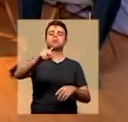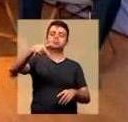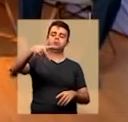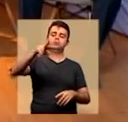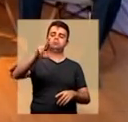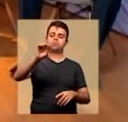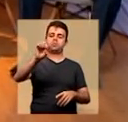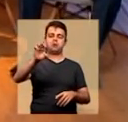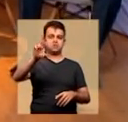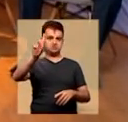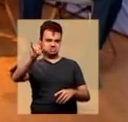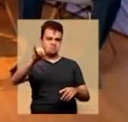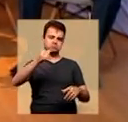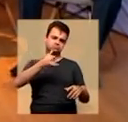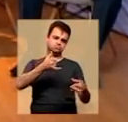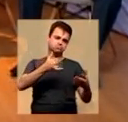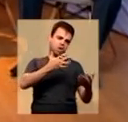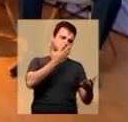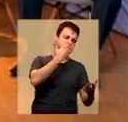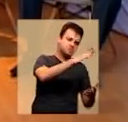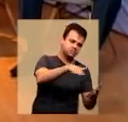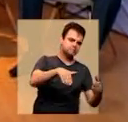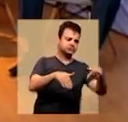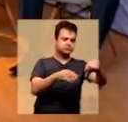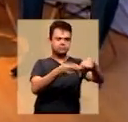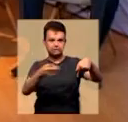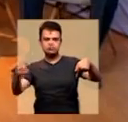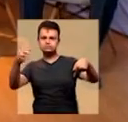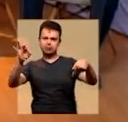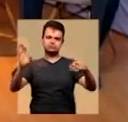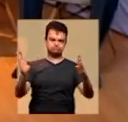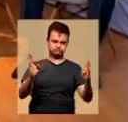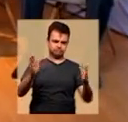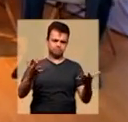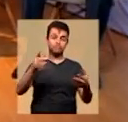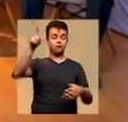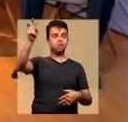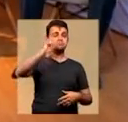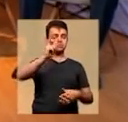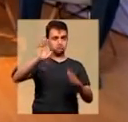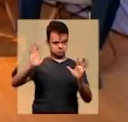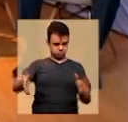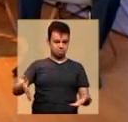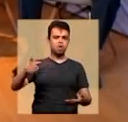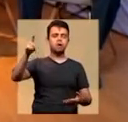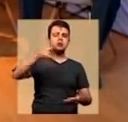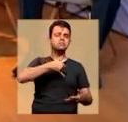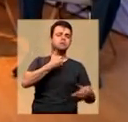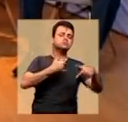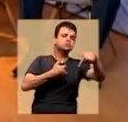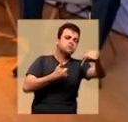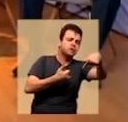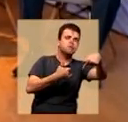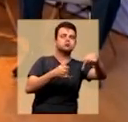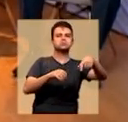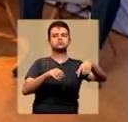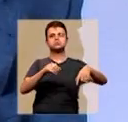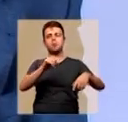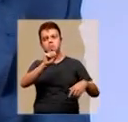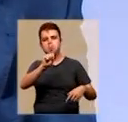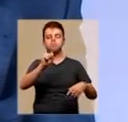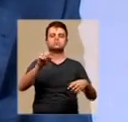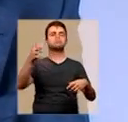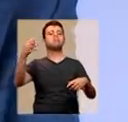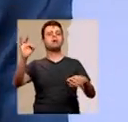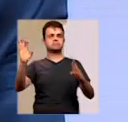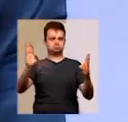com crianças de 7, 8 anos. É o caminho. Em Mirassol, me lembro que nós temos um projeto lá também, trabalhando com crianças de 7, 8, 9, 10 anos.